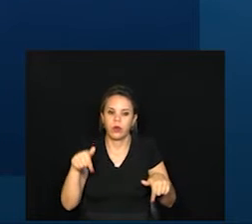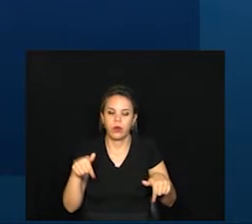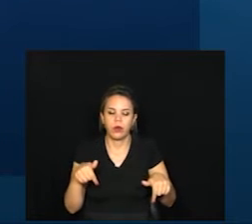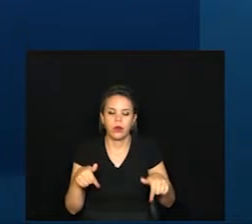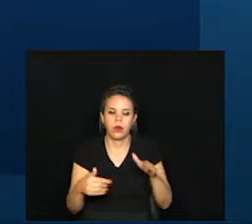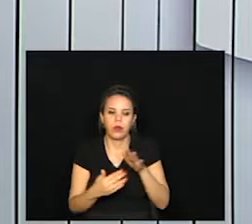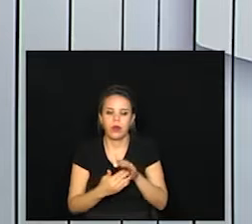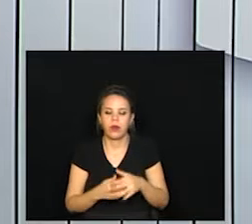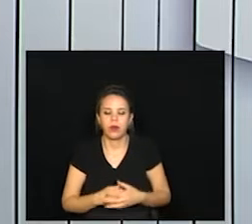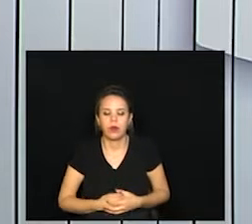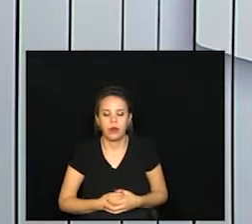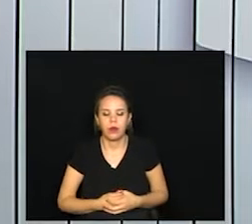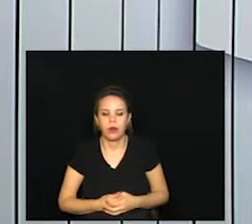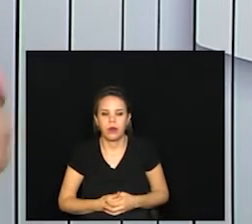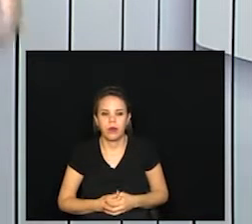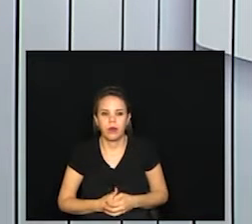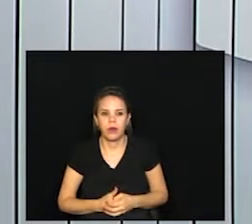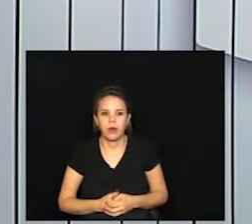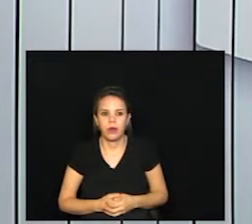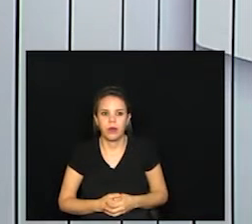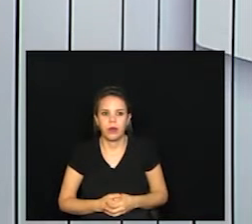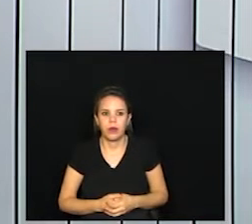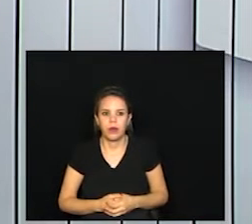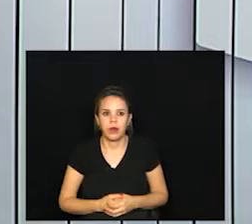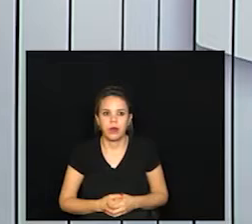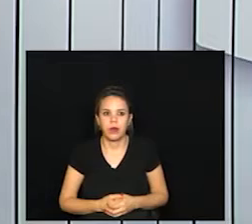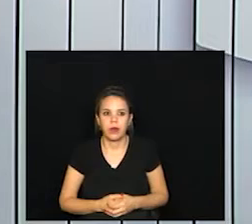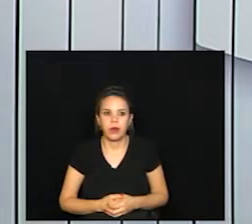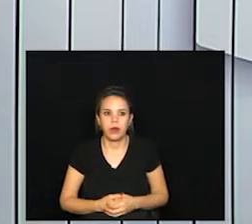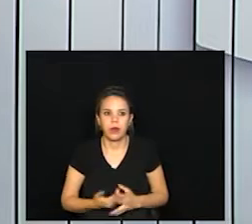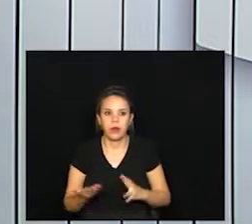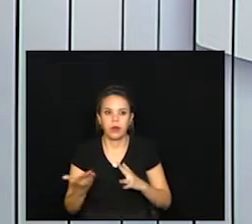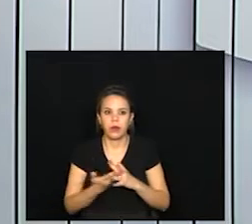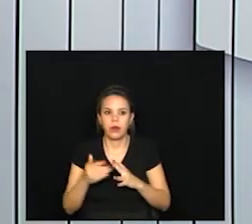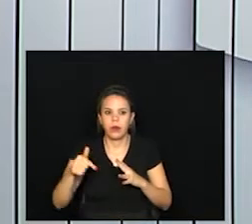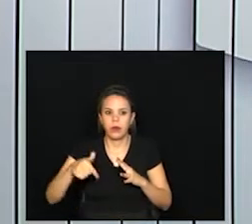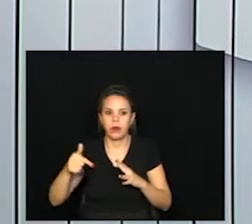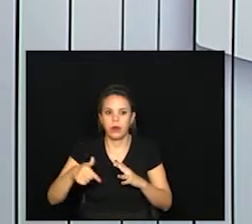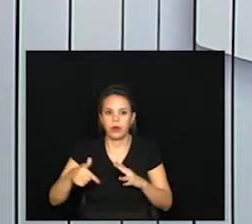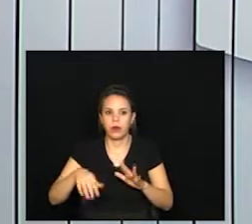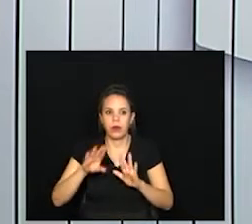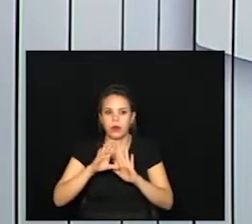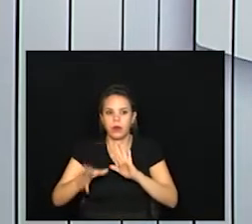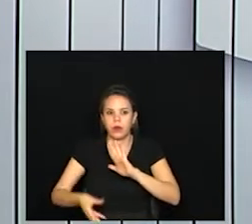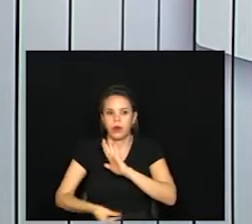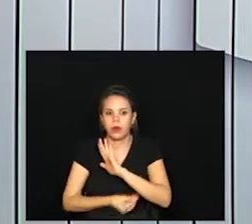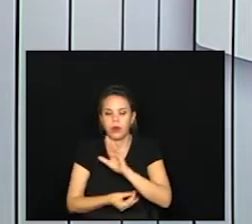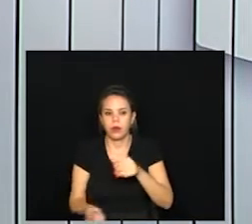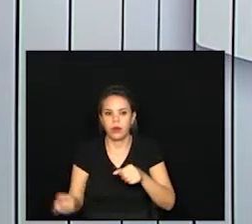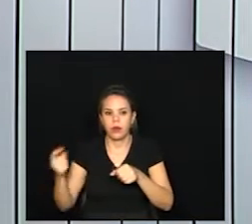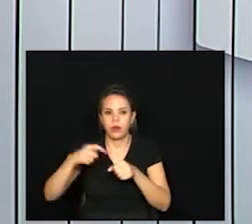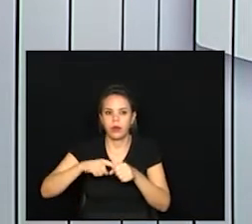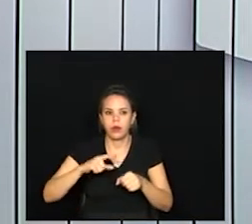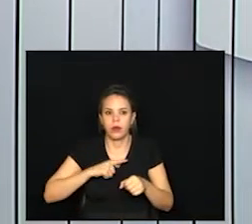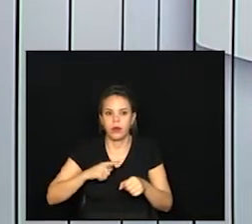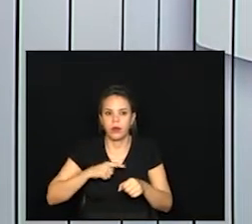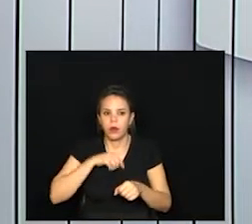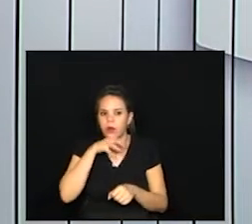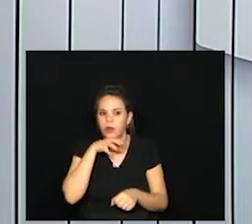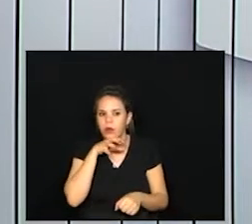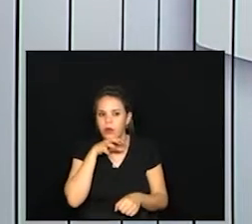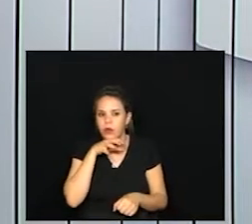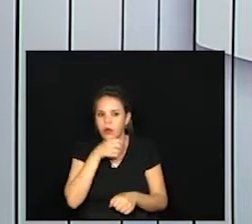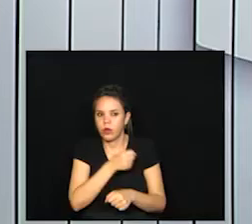não passa dos 17 graus. Vamos fazer o seguinte, mais um intervalo aqui no nosso Câmara Total. Na volta tem ao bicho,